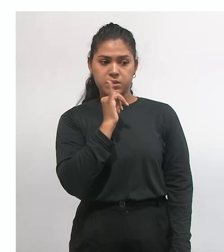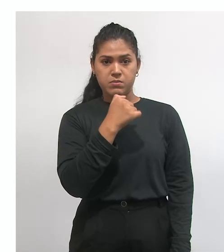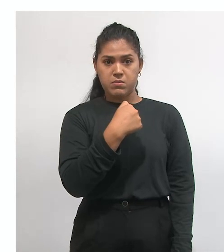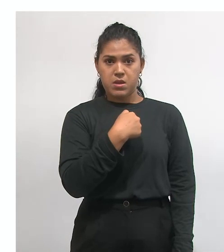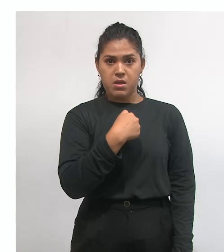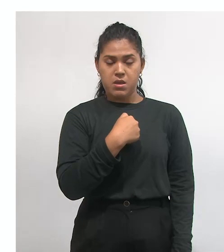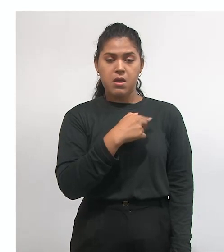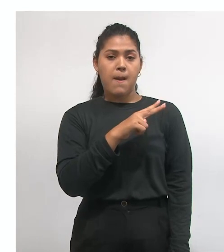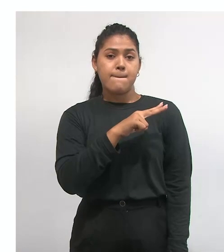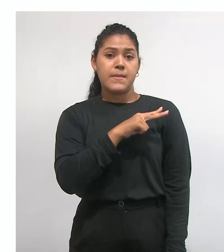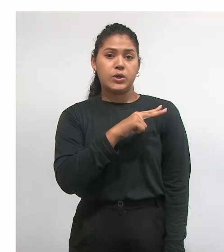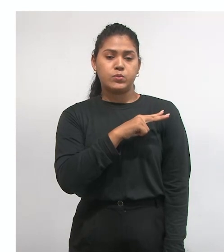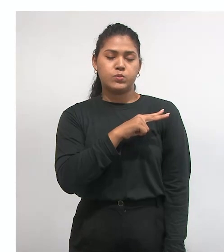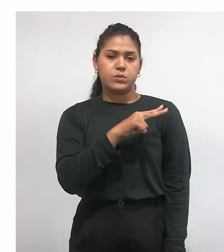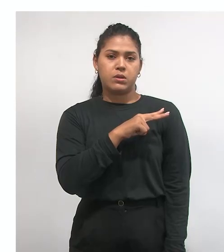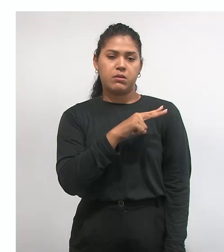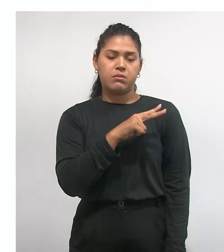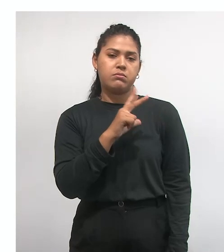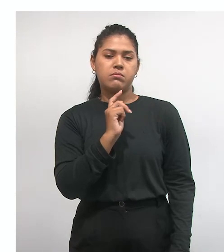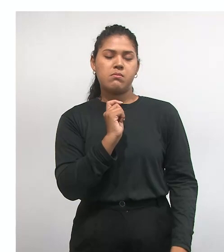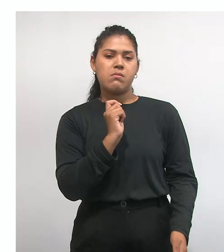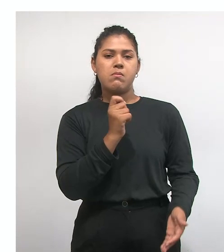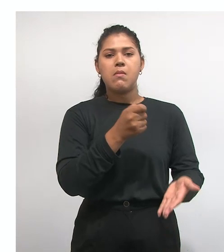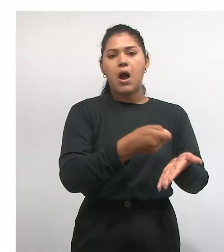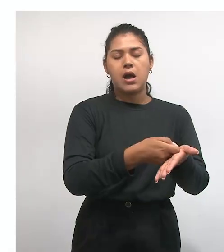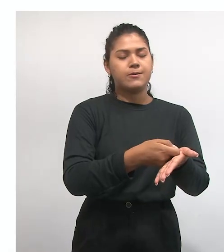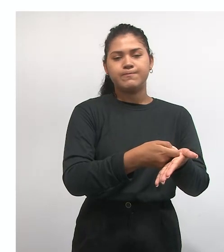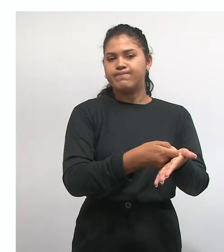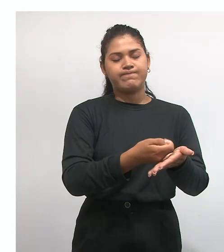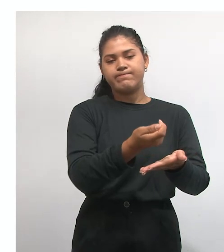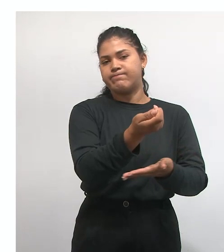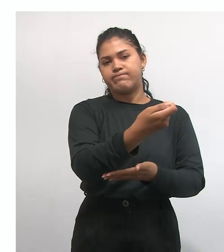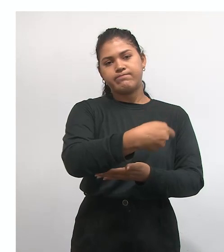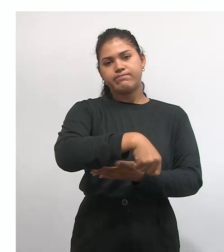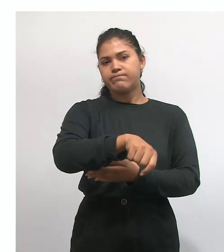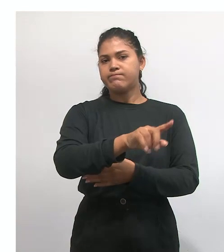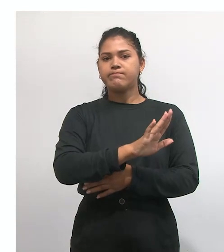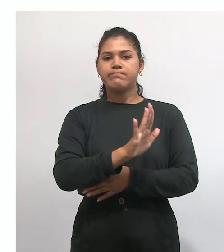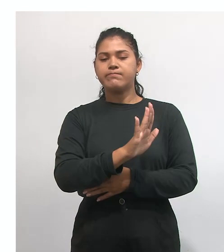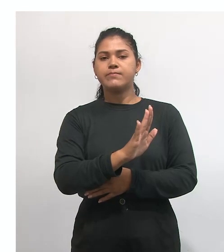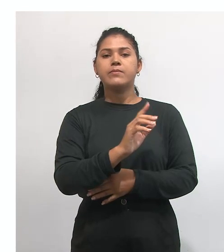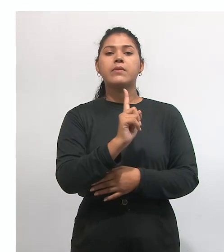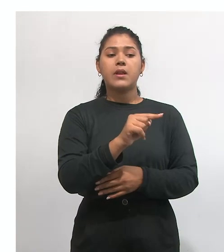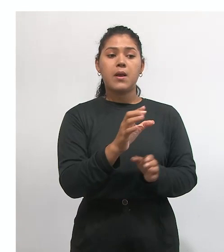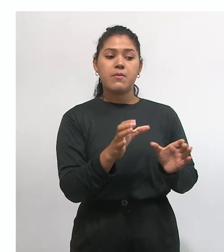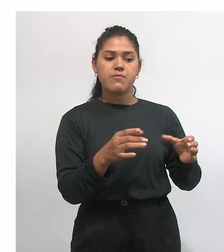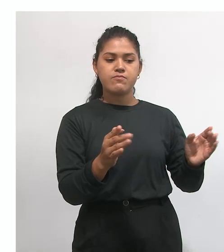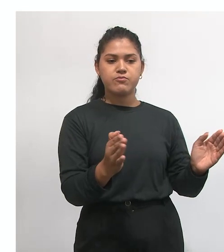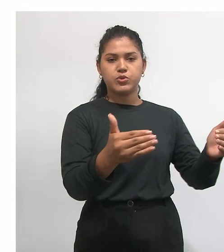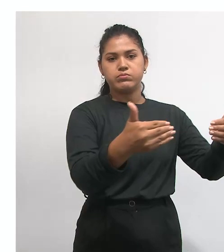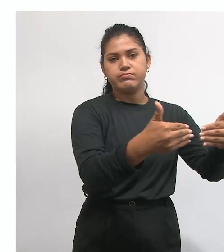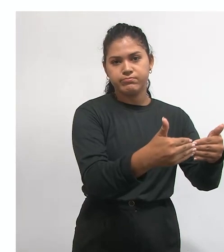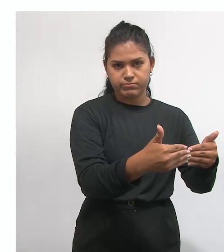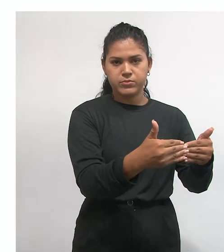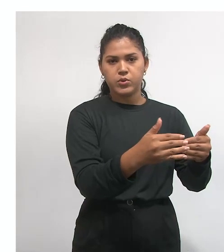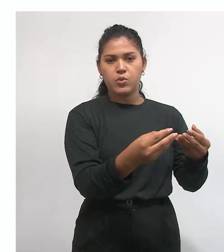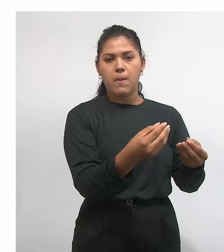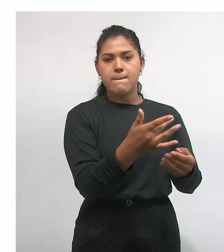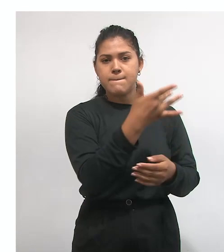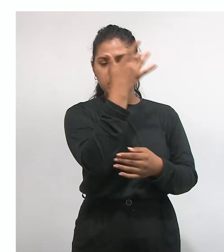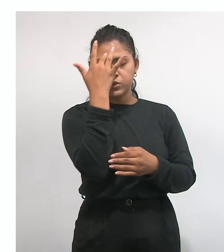direta, ela não vai figurar na relação tributária, pois já no início dela